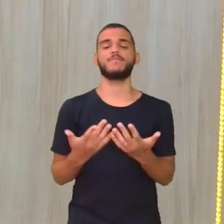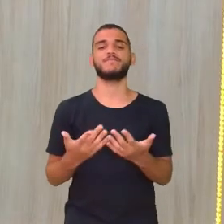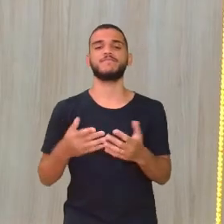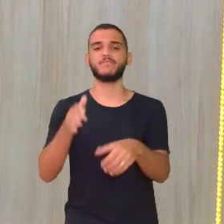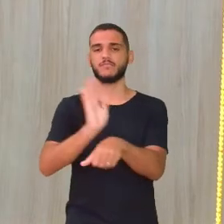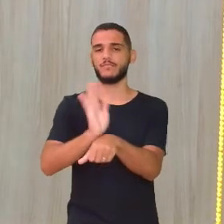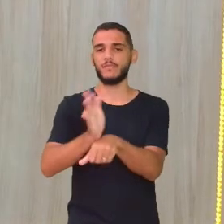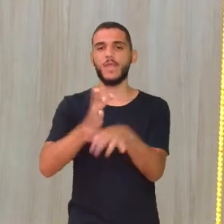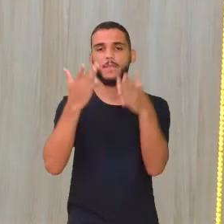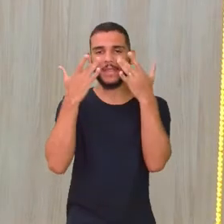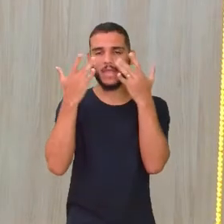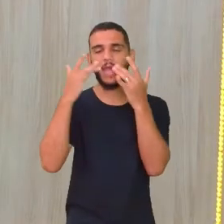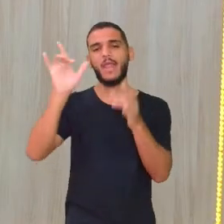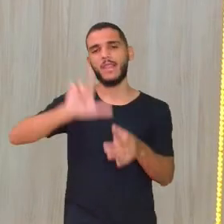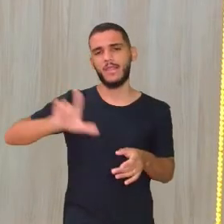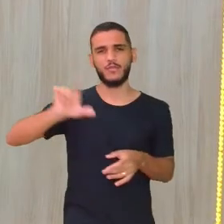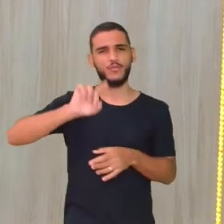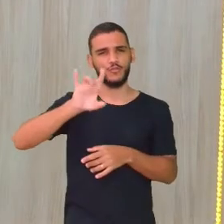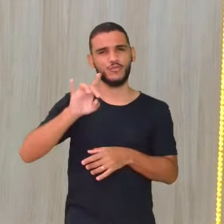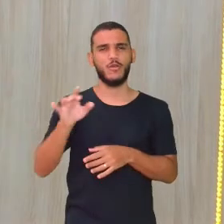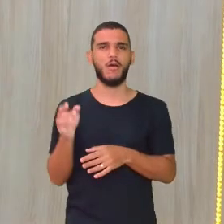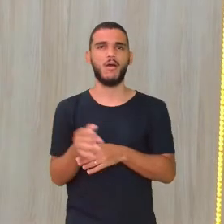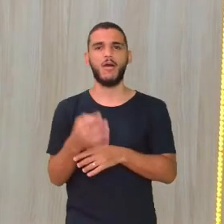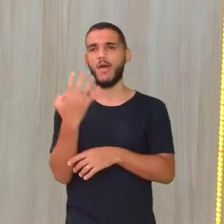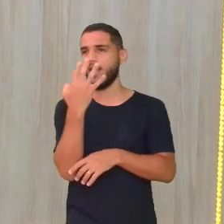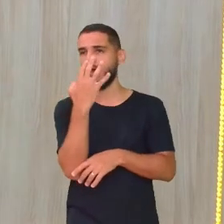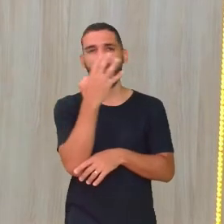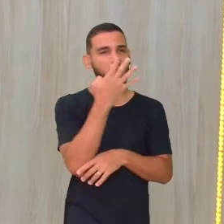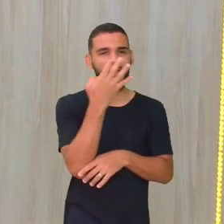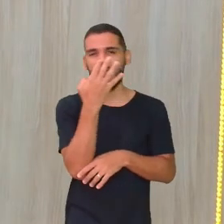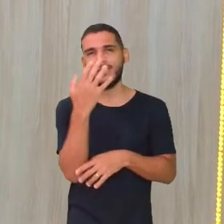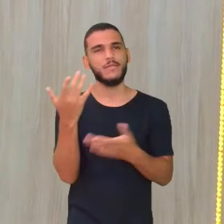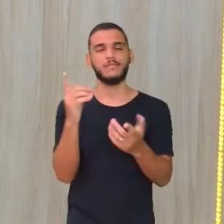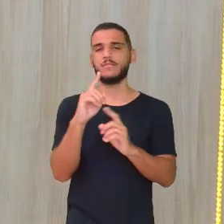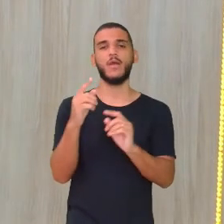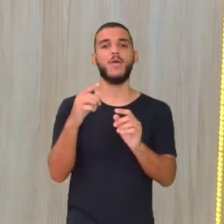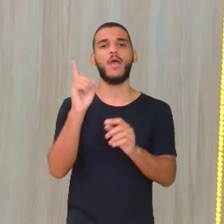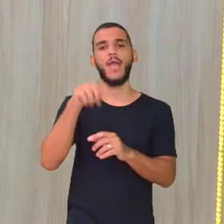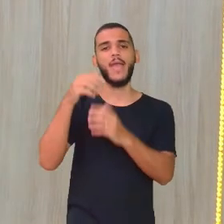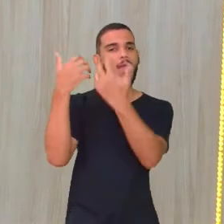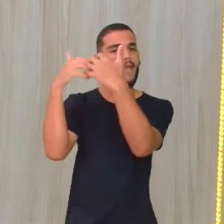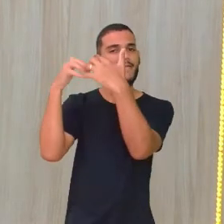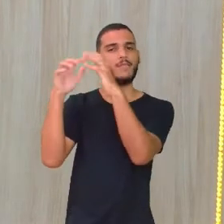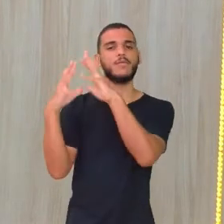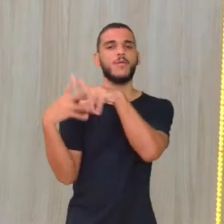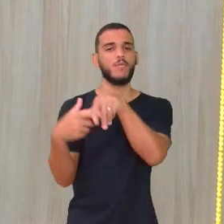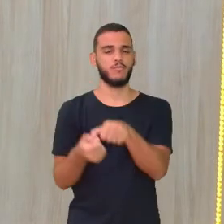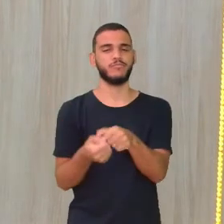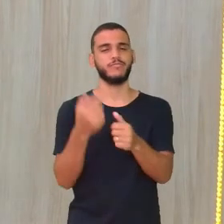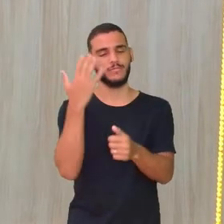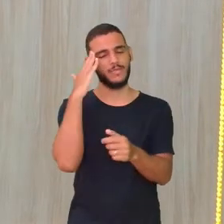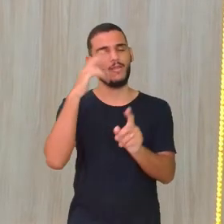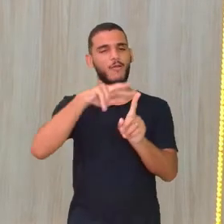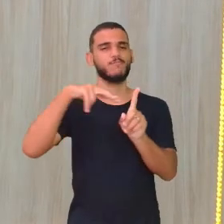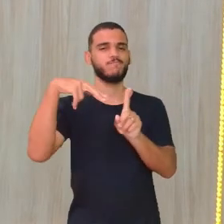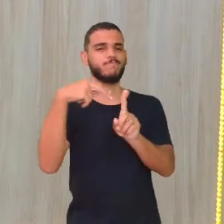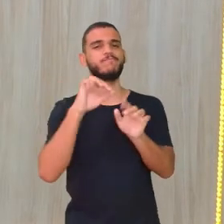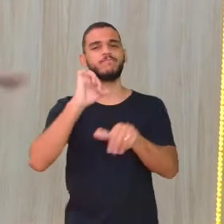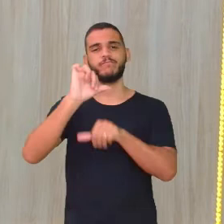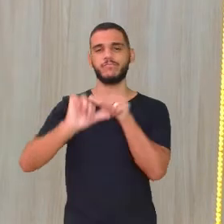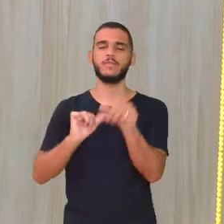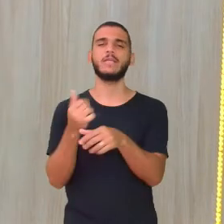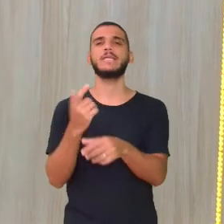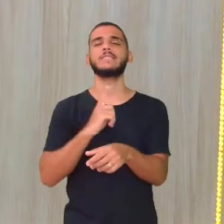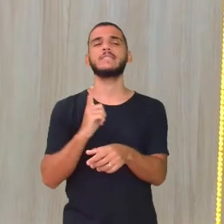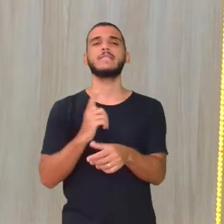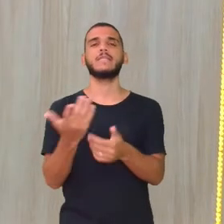literatura, eles não são só entretenimento. Eles são Isso. reflexões sobre o mundo, né? E aí, quando você consegue fazer esse